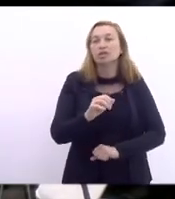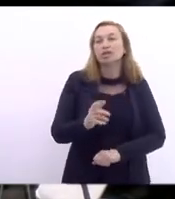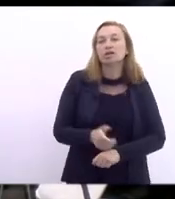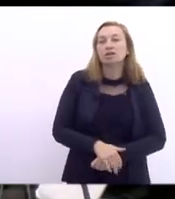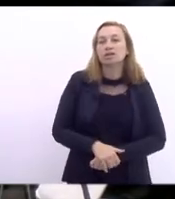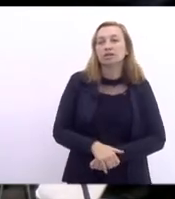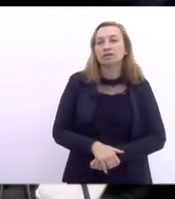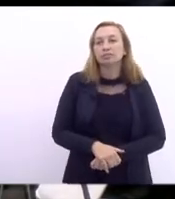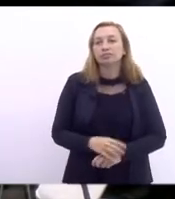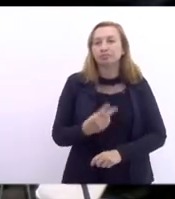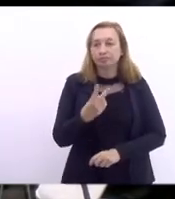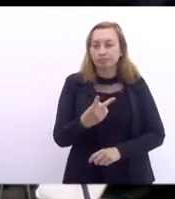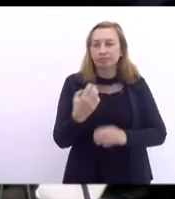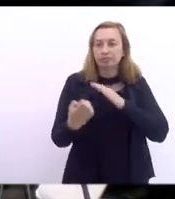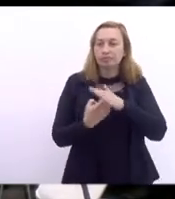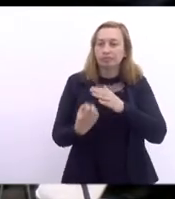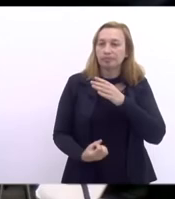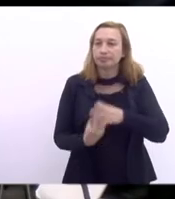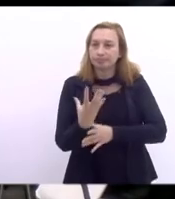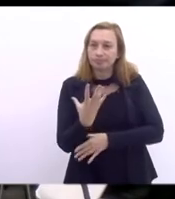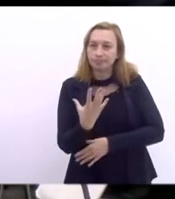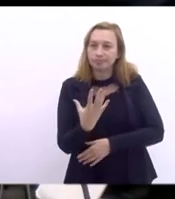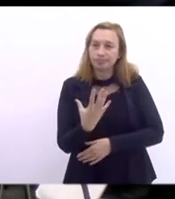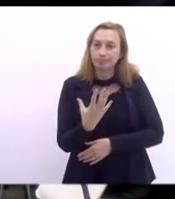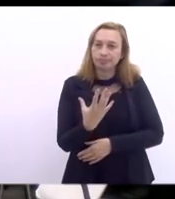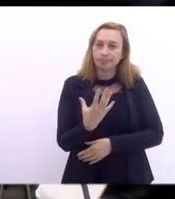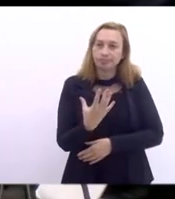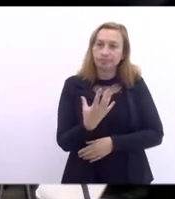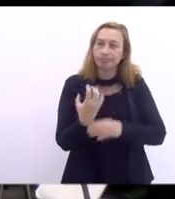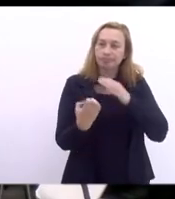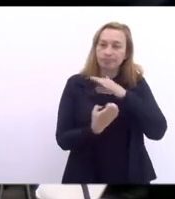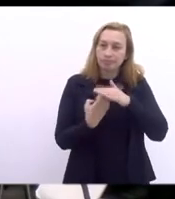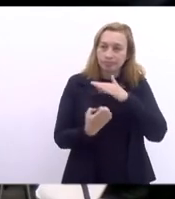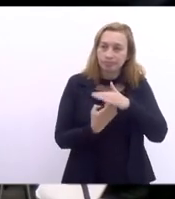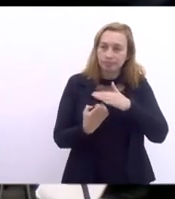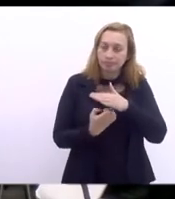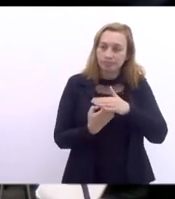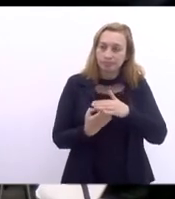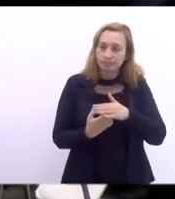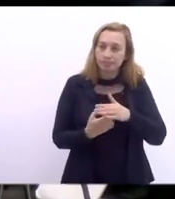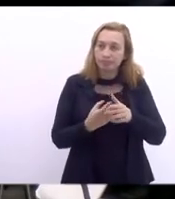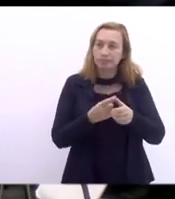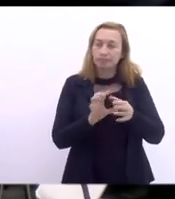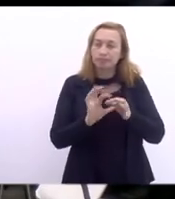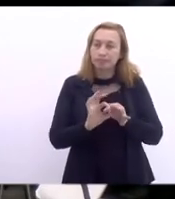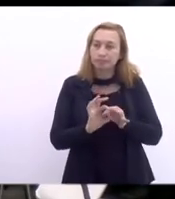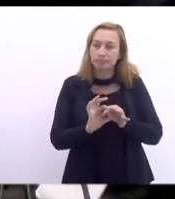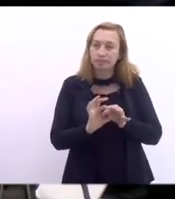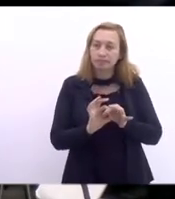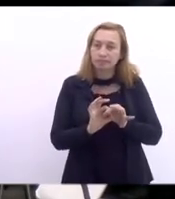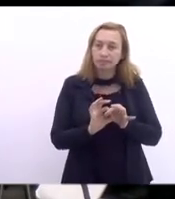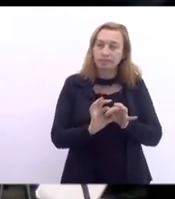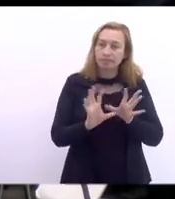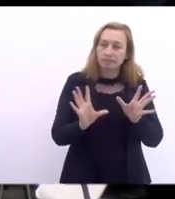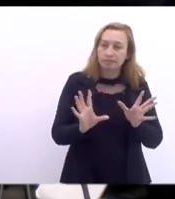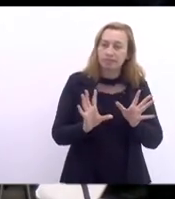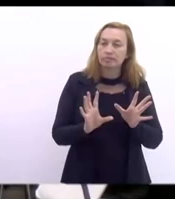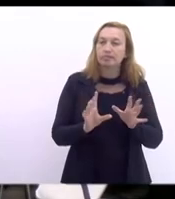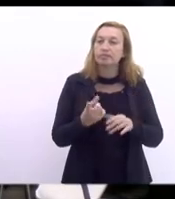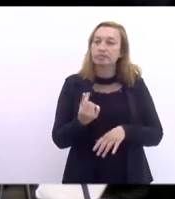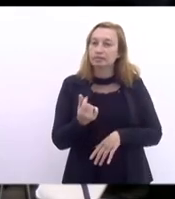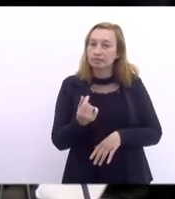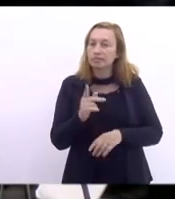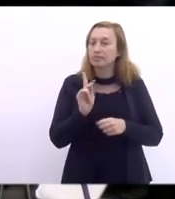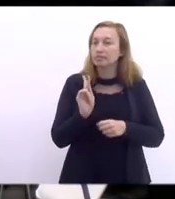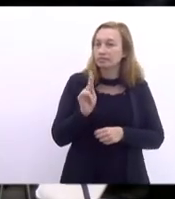mais as duas empresas foram criadas elas são consideradas empresas estatais dependentes porque é dinheiro de royalties